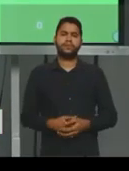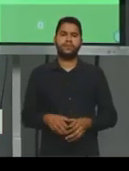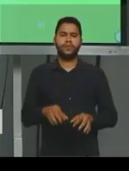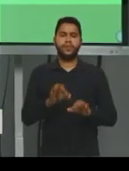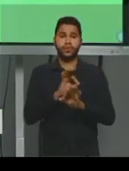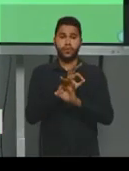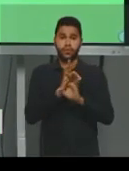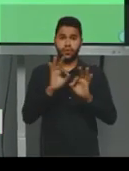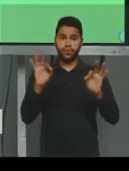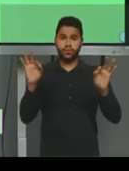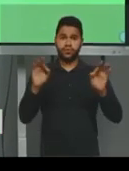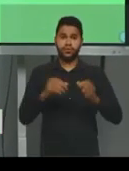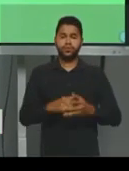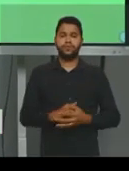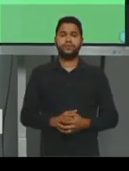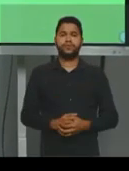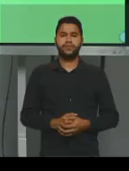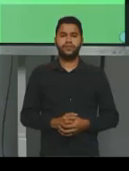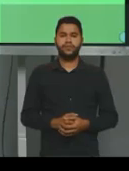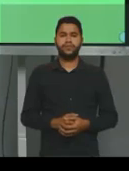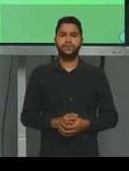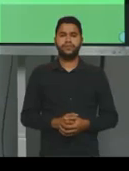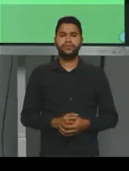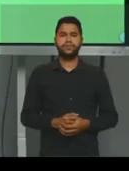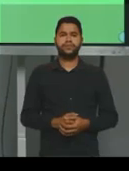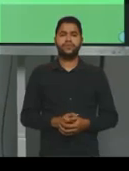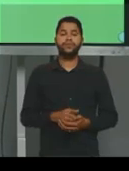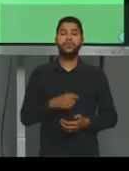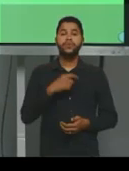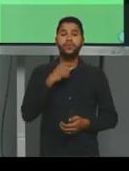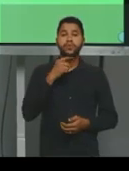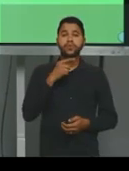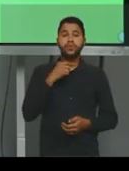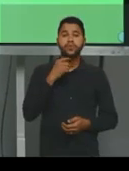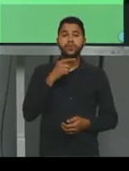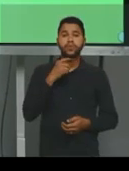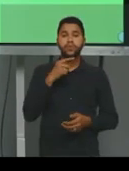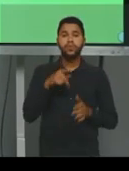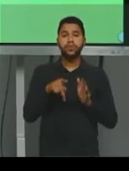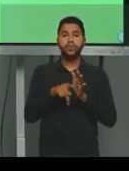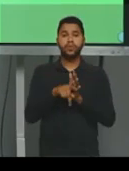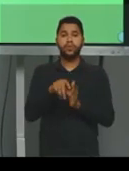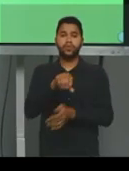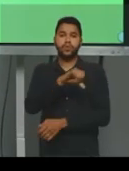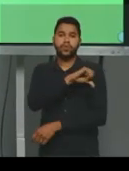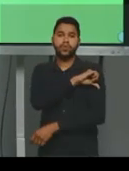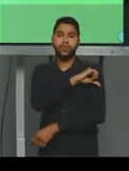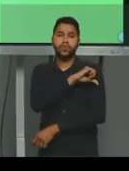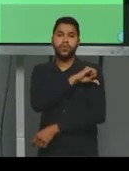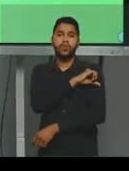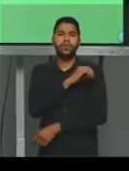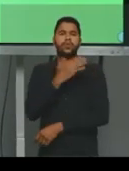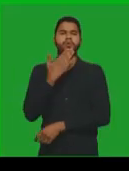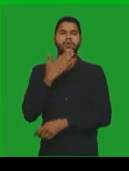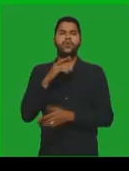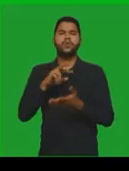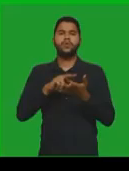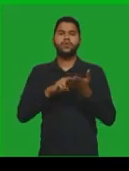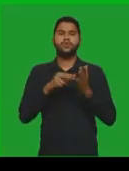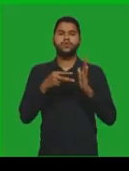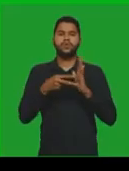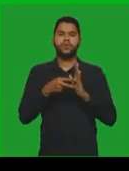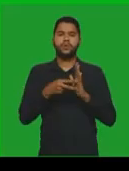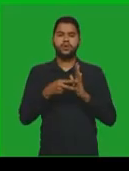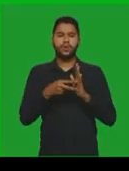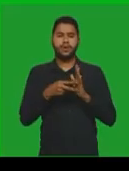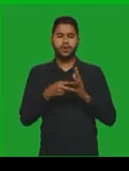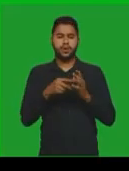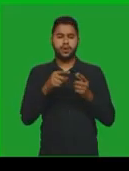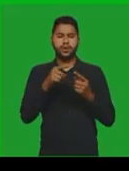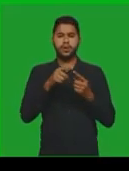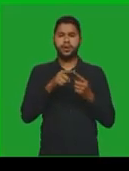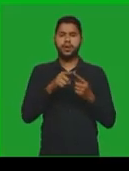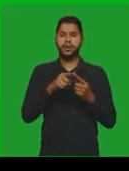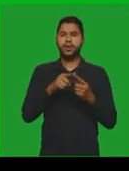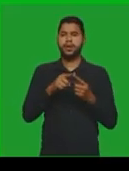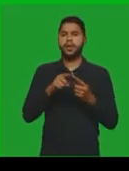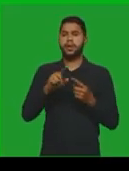Ótimo, vamos para a próxima. Nossa próxima dúvida agora é uma dúvida de 9º ano. Qual o significado das siglas